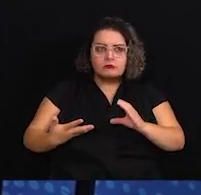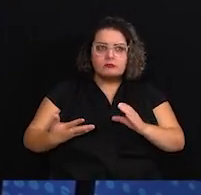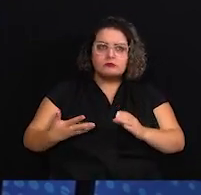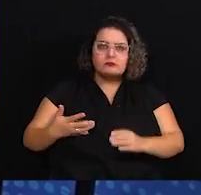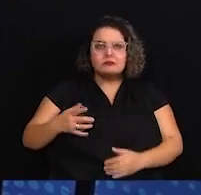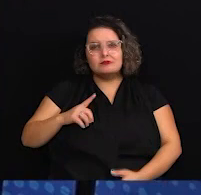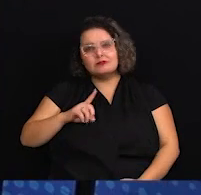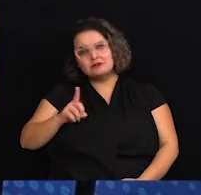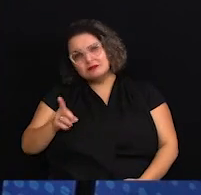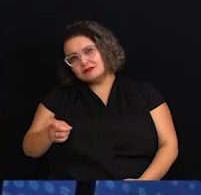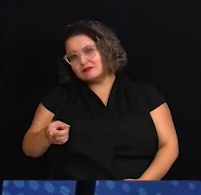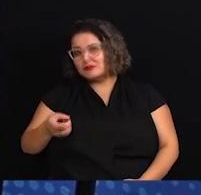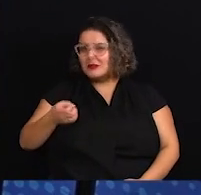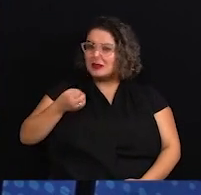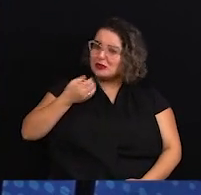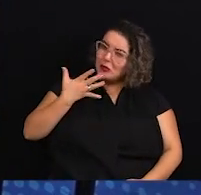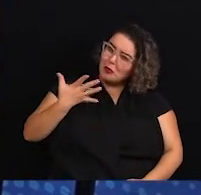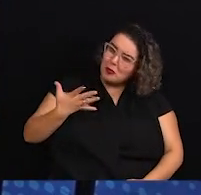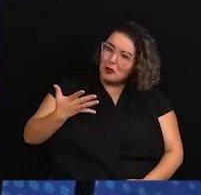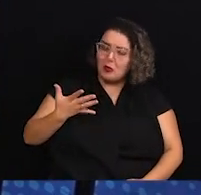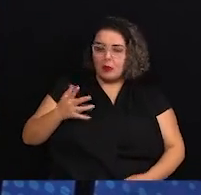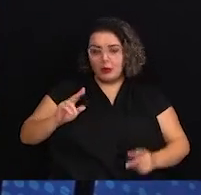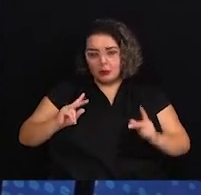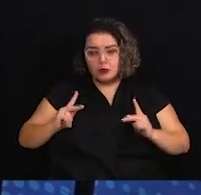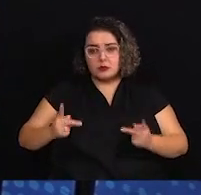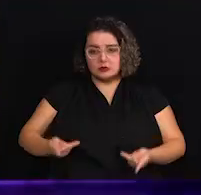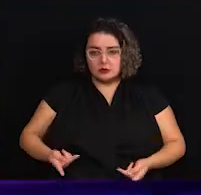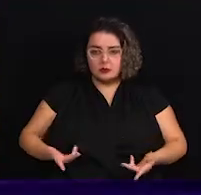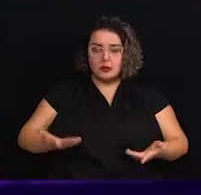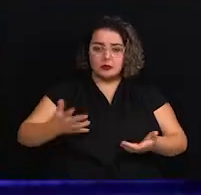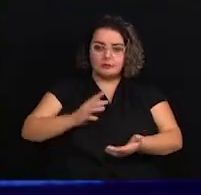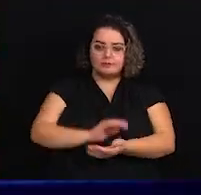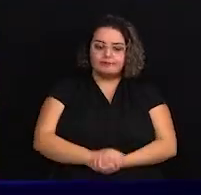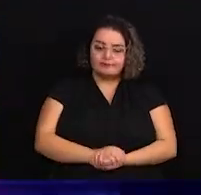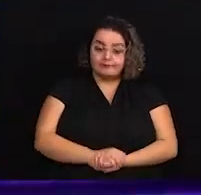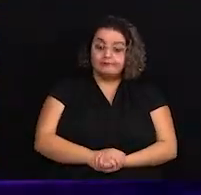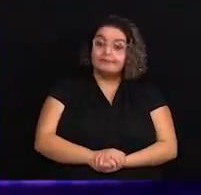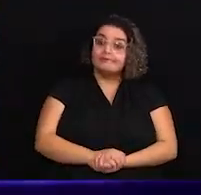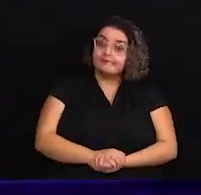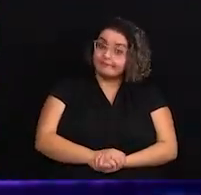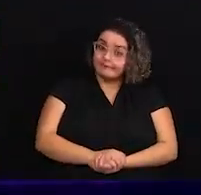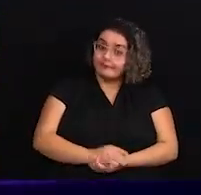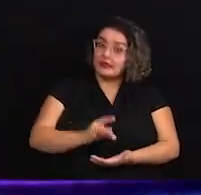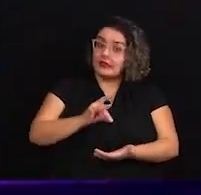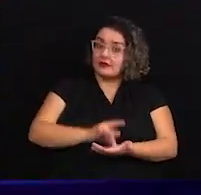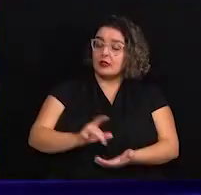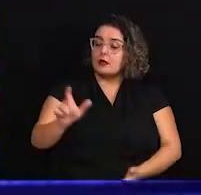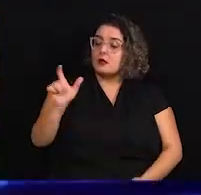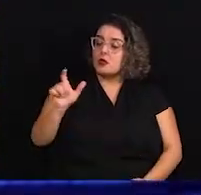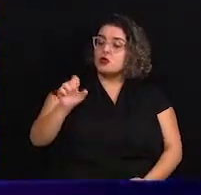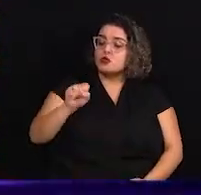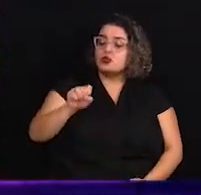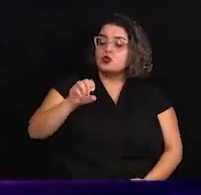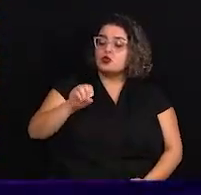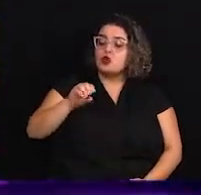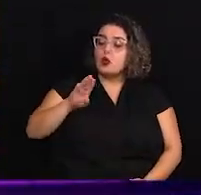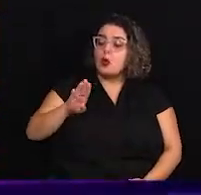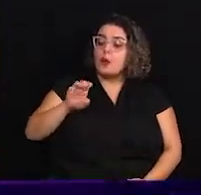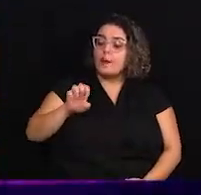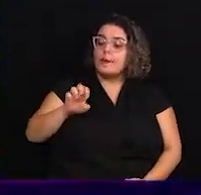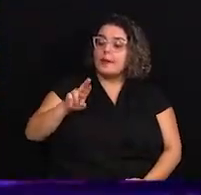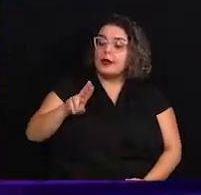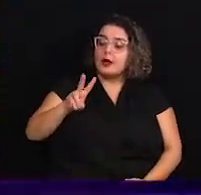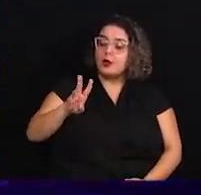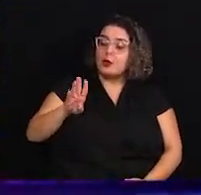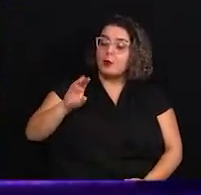que não é tão boa, né, para o ser humano. Na verdade, a palavra soberba